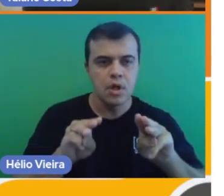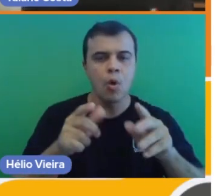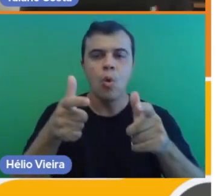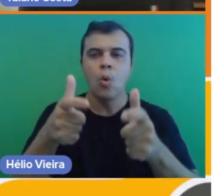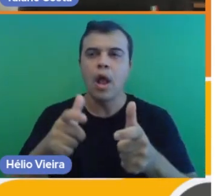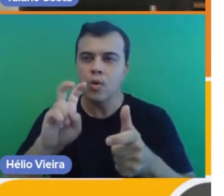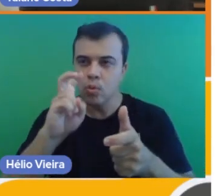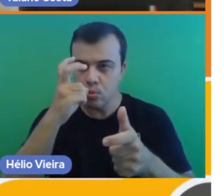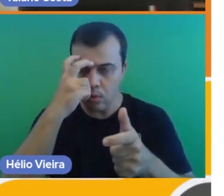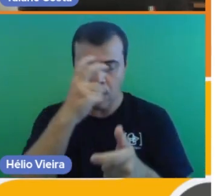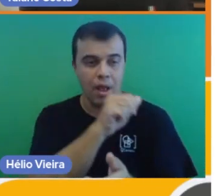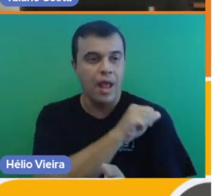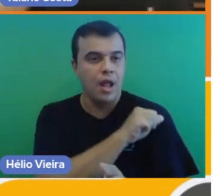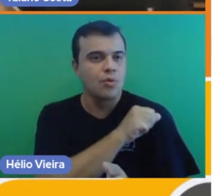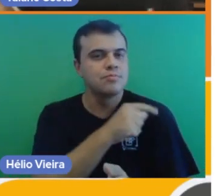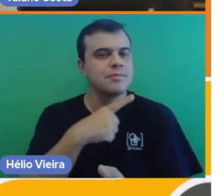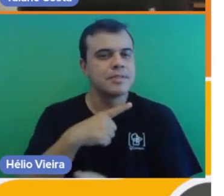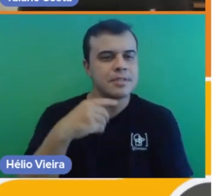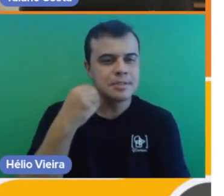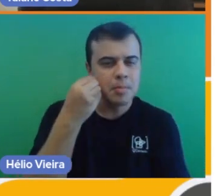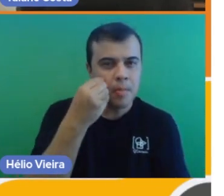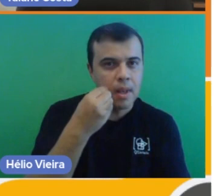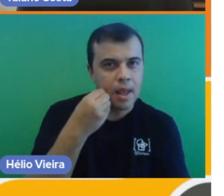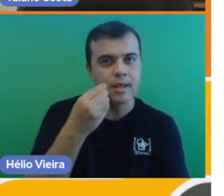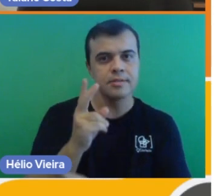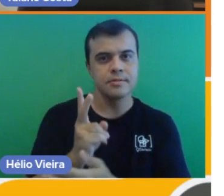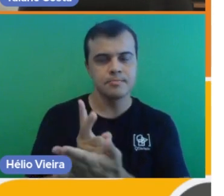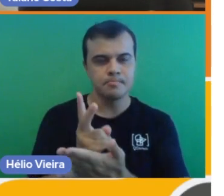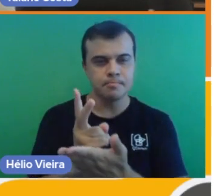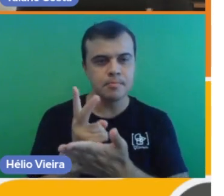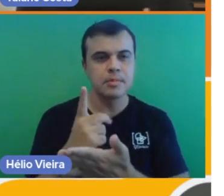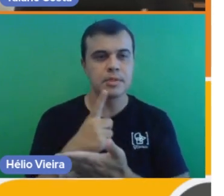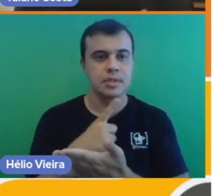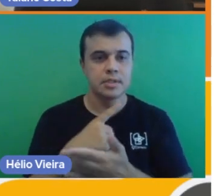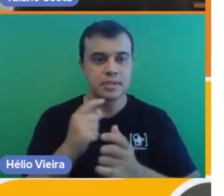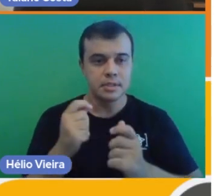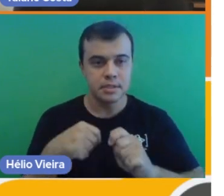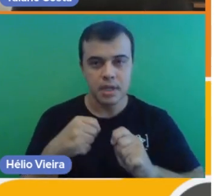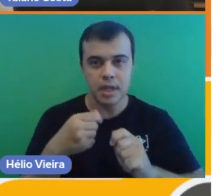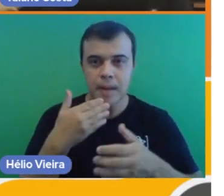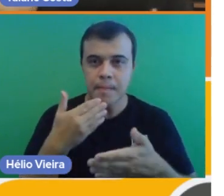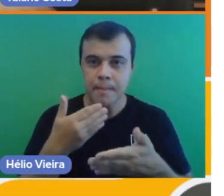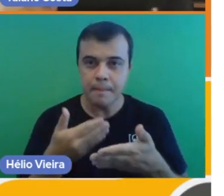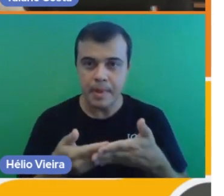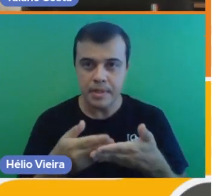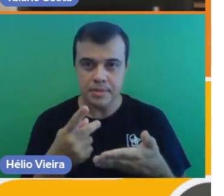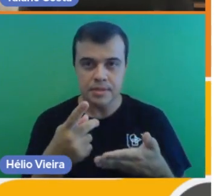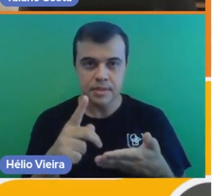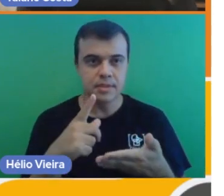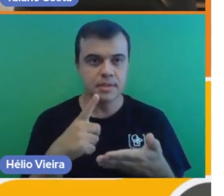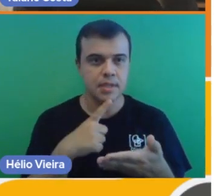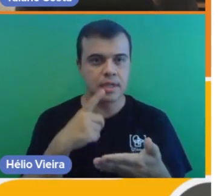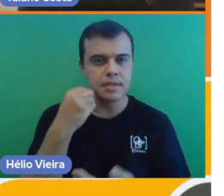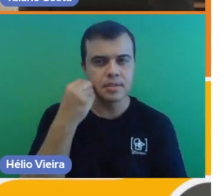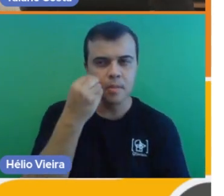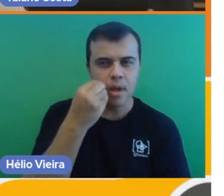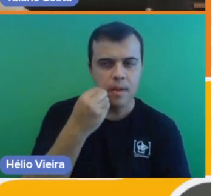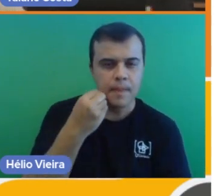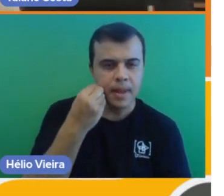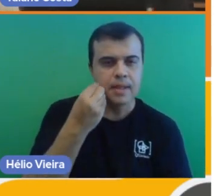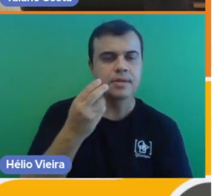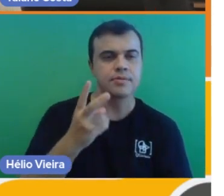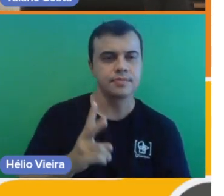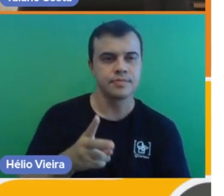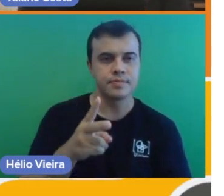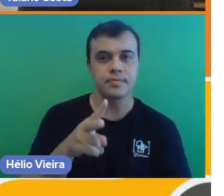o aluno ter essa experiência de apreciar, experimentar, né,